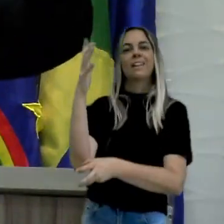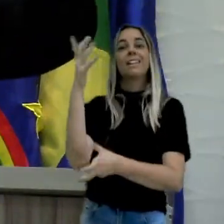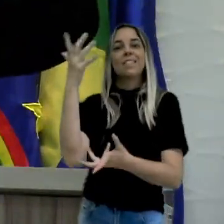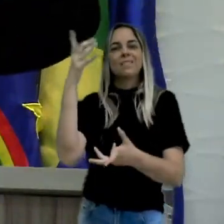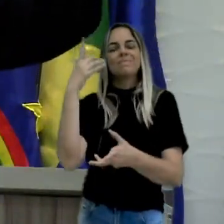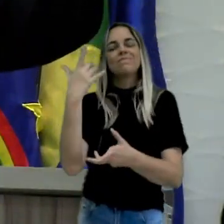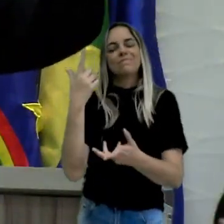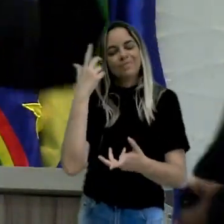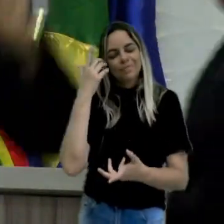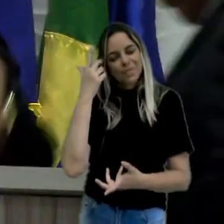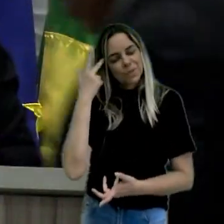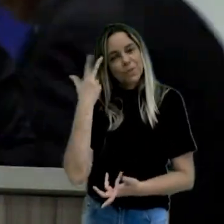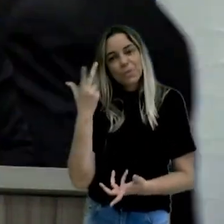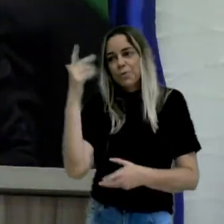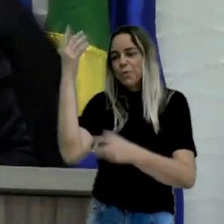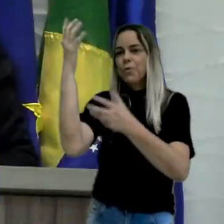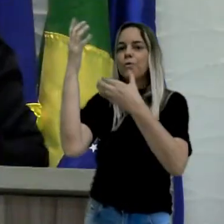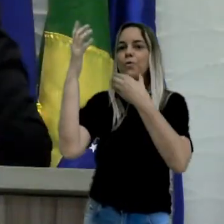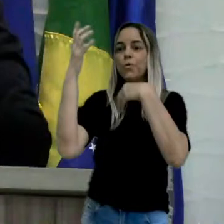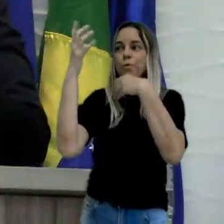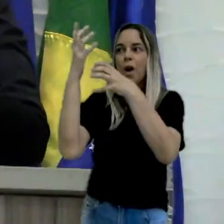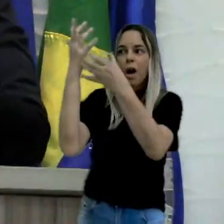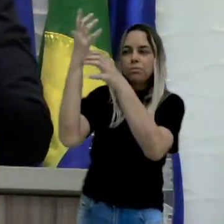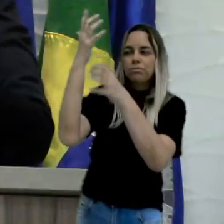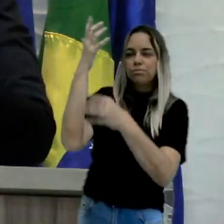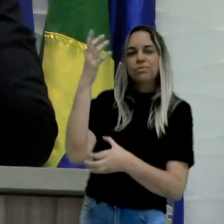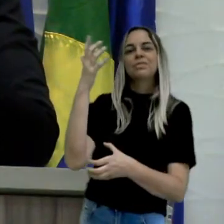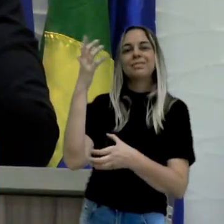atirar a pedra, o fruto vai cair. E